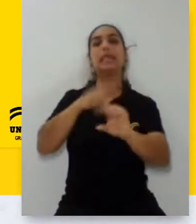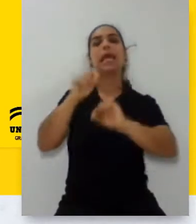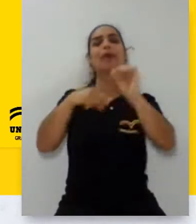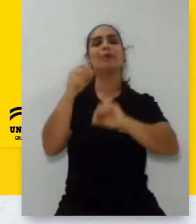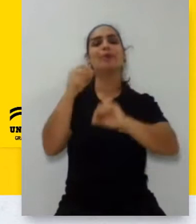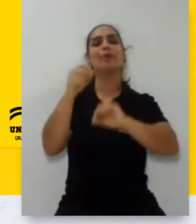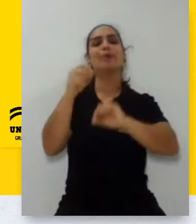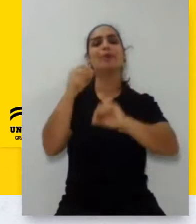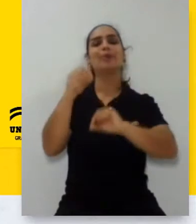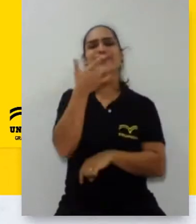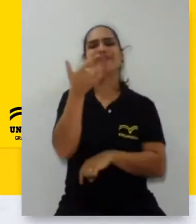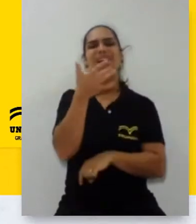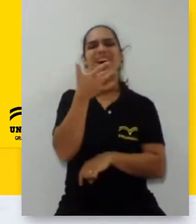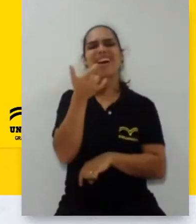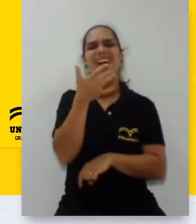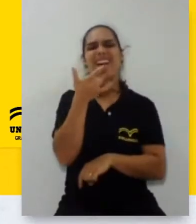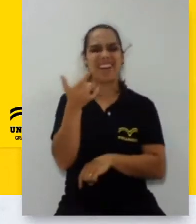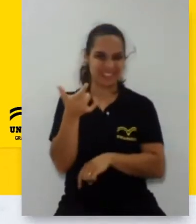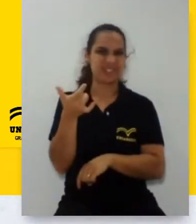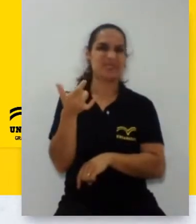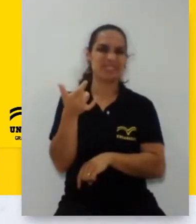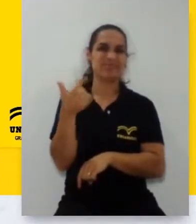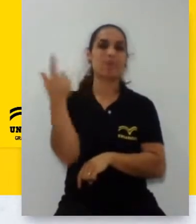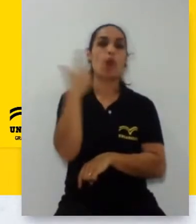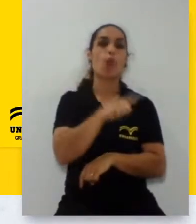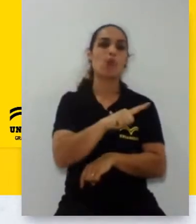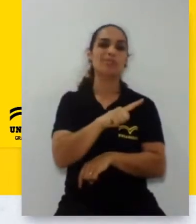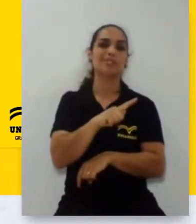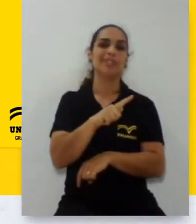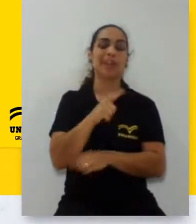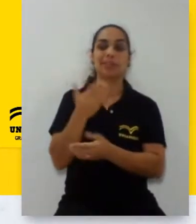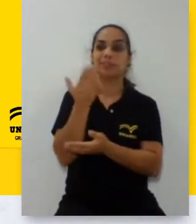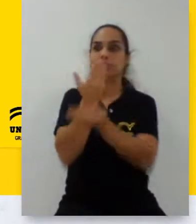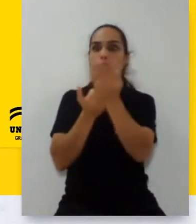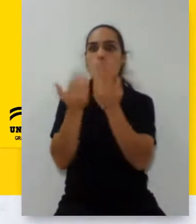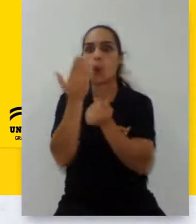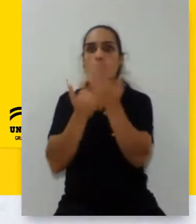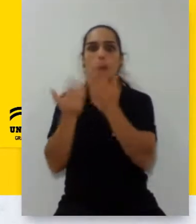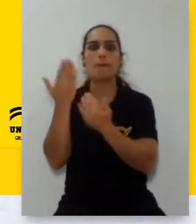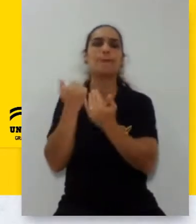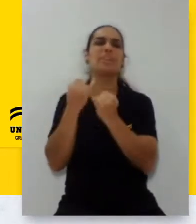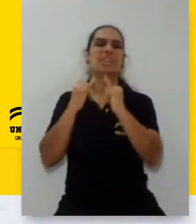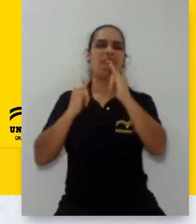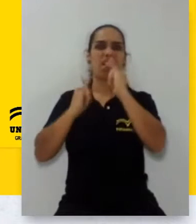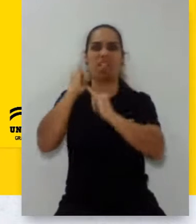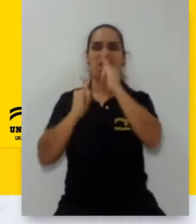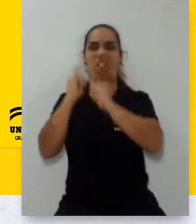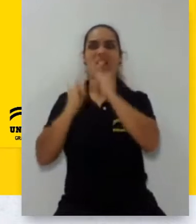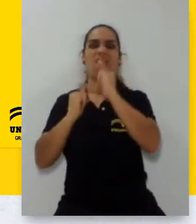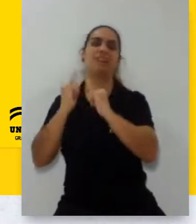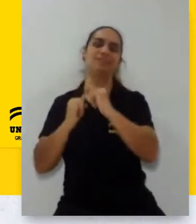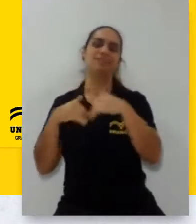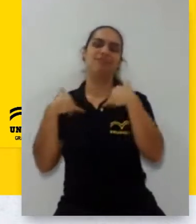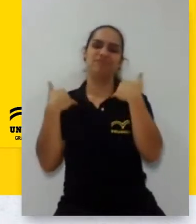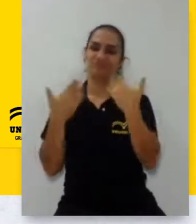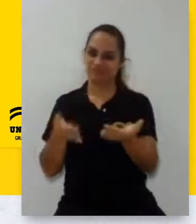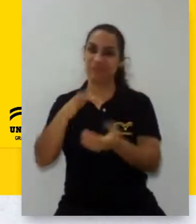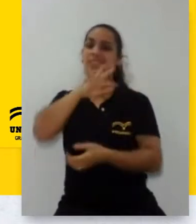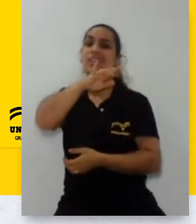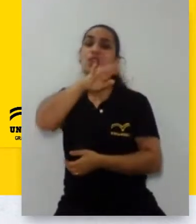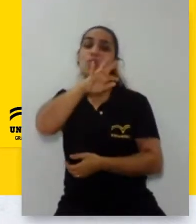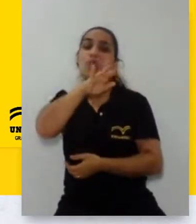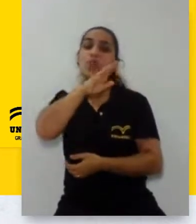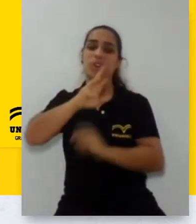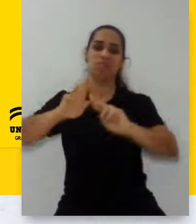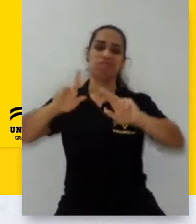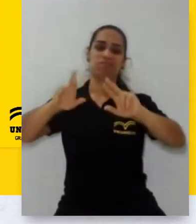comida industrializada, comida processada. Então, isso tudo é preciso ter um cuidado. Mas o que eu queria falar para vocês nesse slide é do gasto